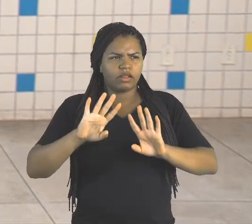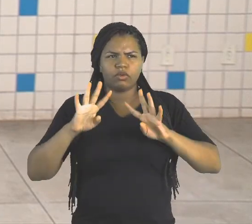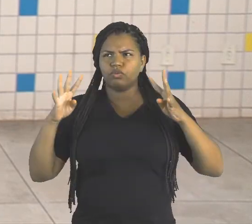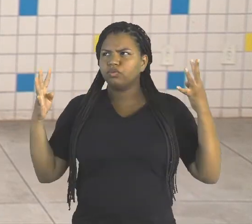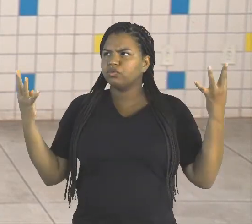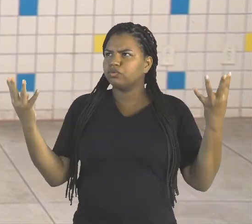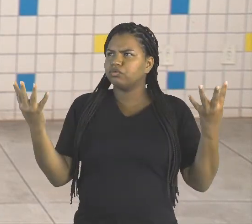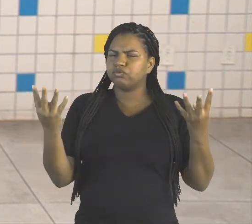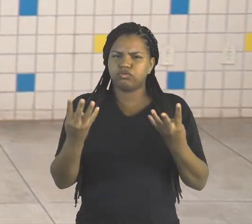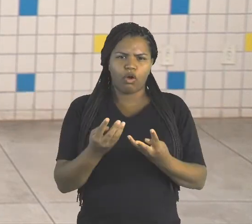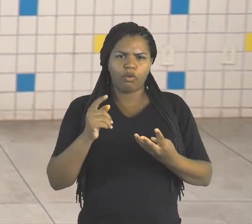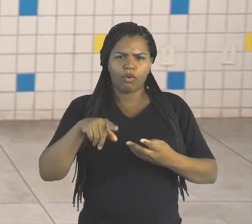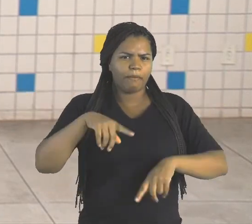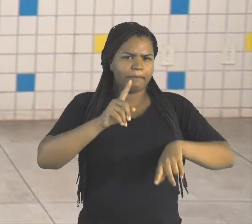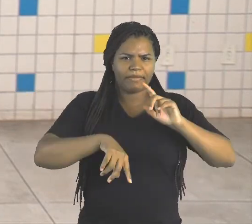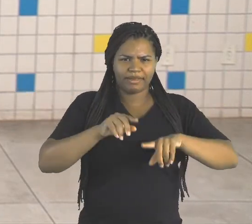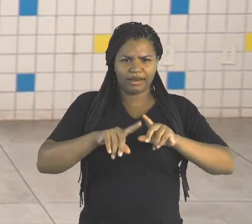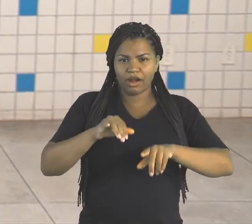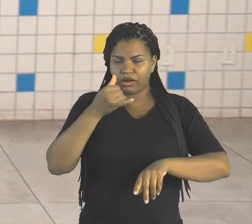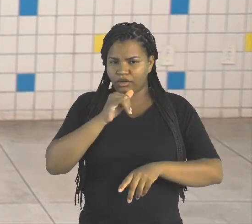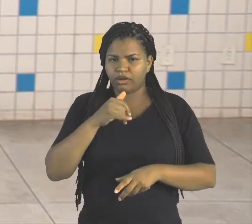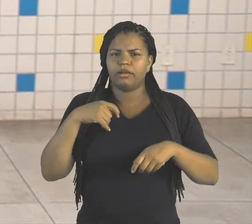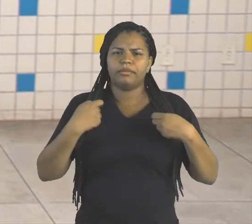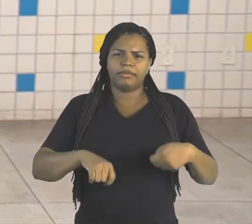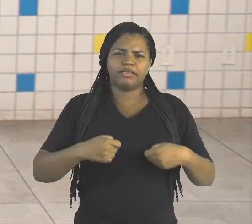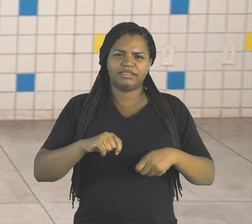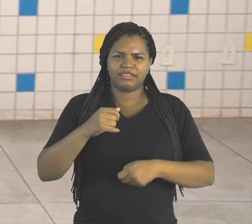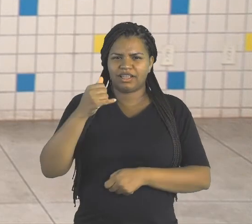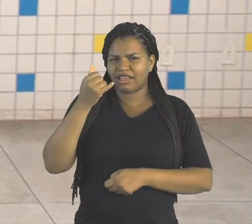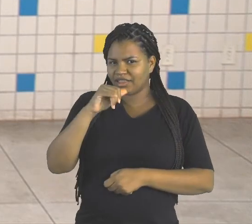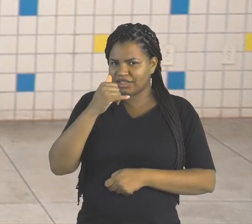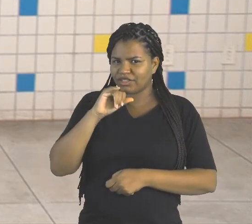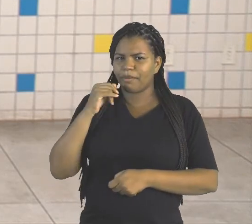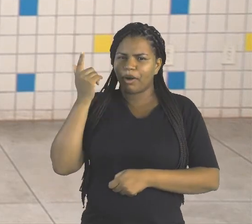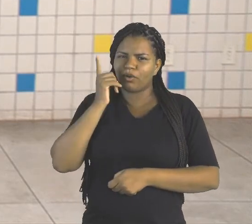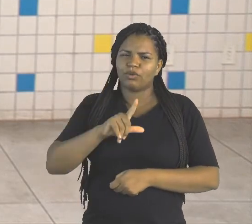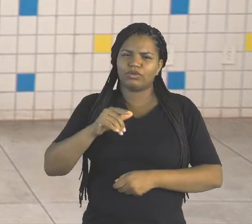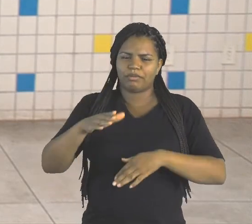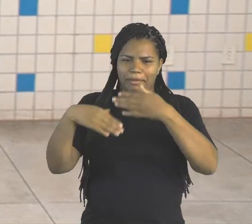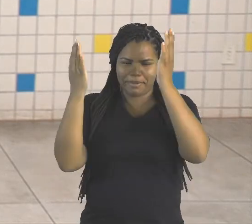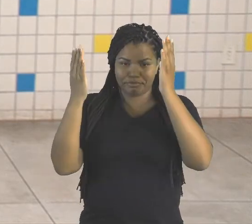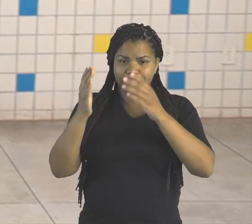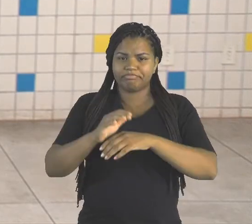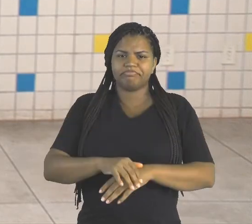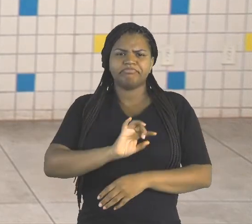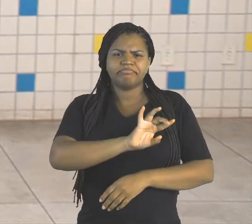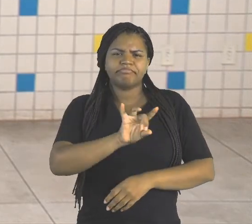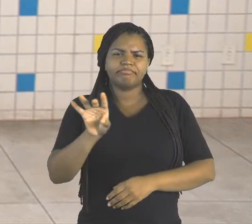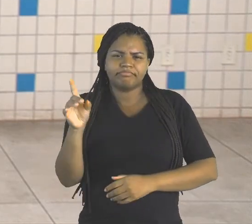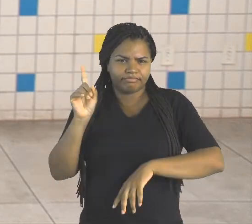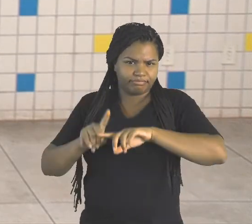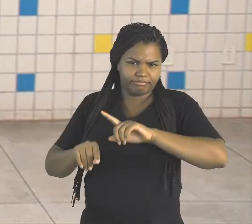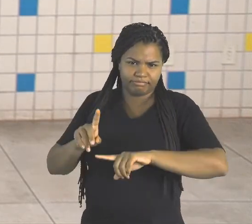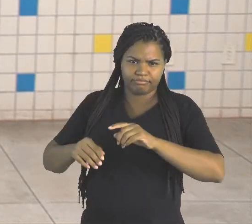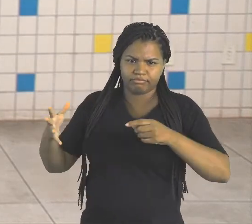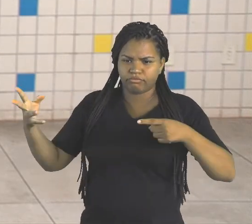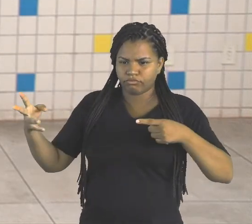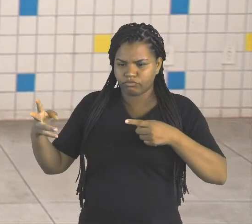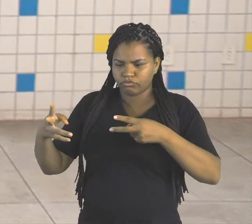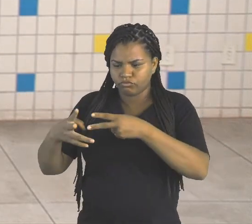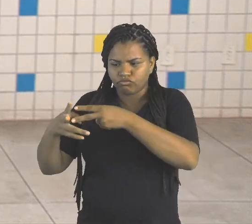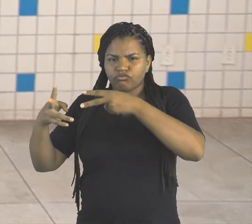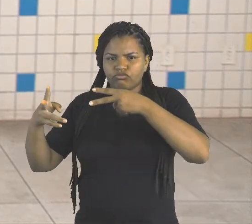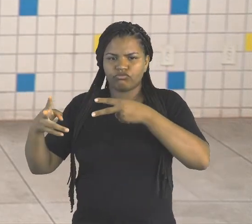aparelhos eletroeletrônicos que necessitam da eletricidade para funcionar. Cada um desses aparelhos, quando ligados,